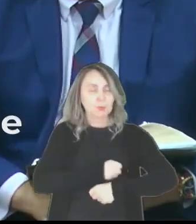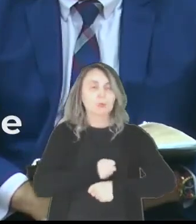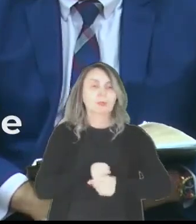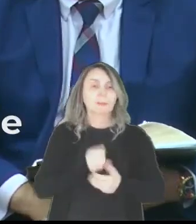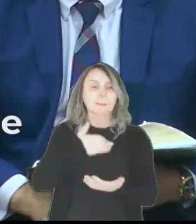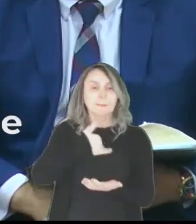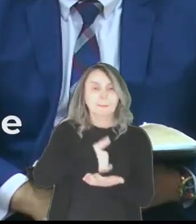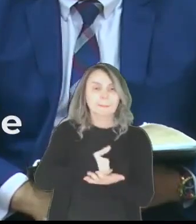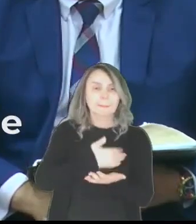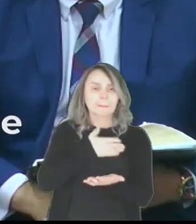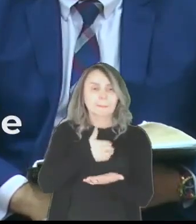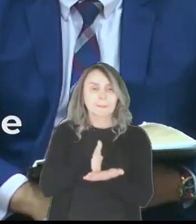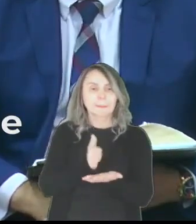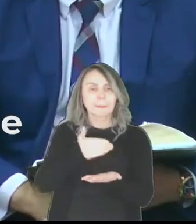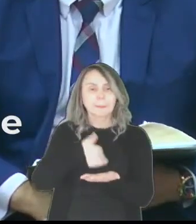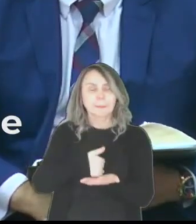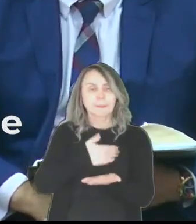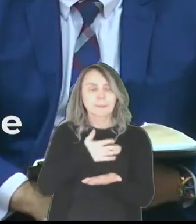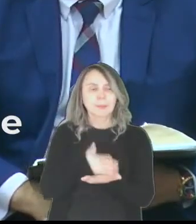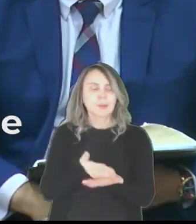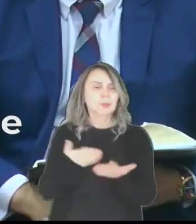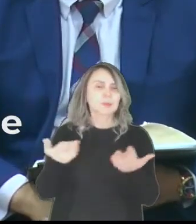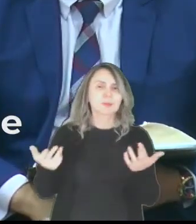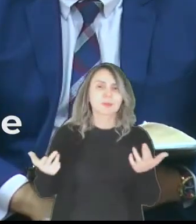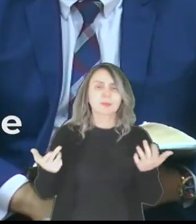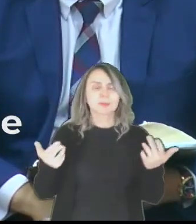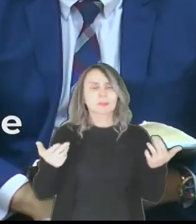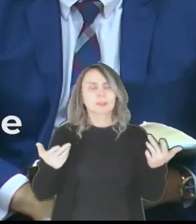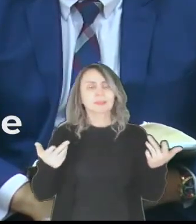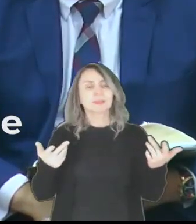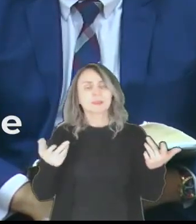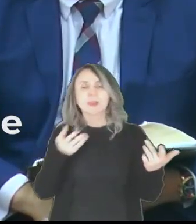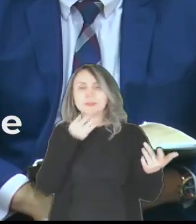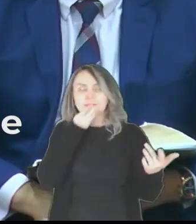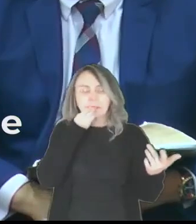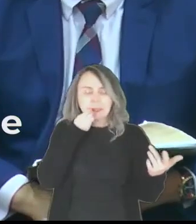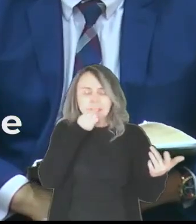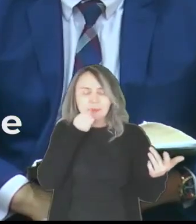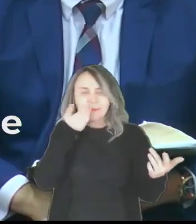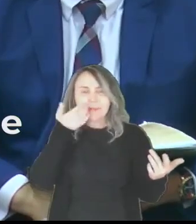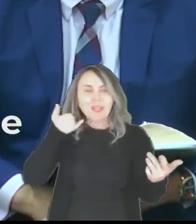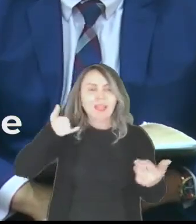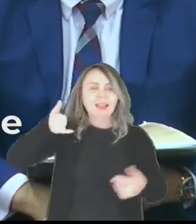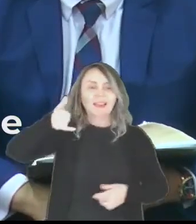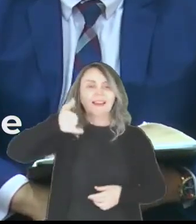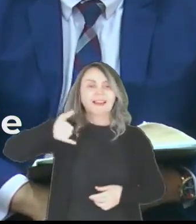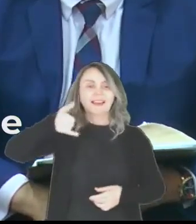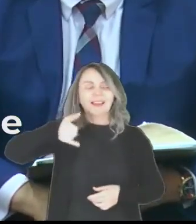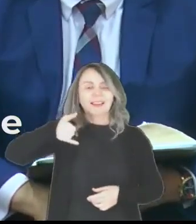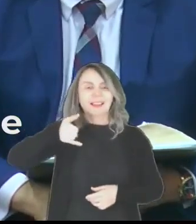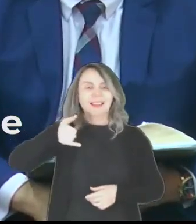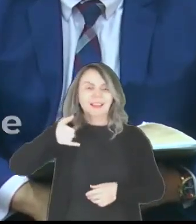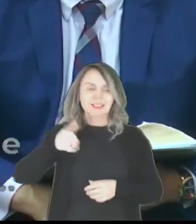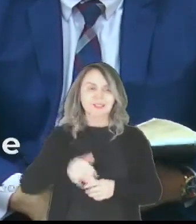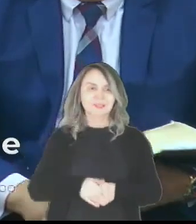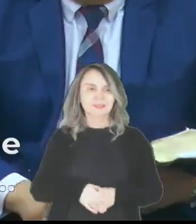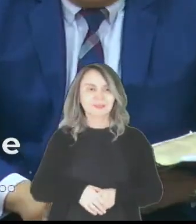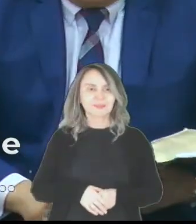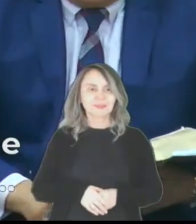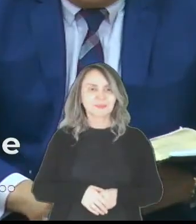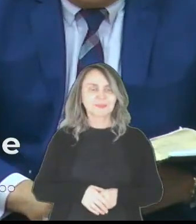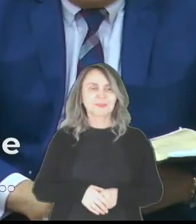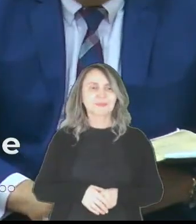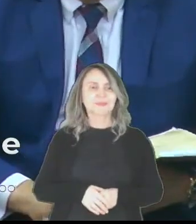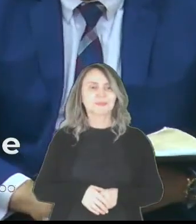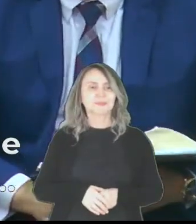Deus. E o seu sabor era como o sabor de azeite fresco. Vamos voltar um pouquinho. Espalhava-se o